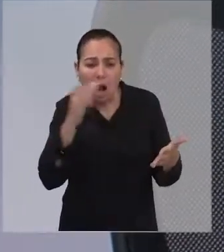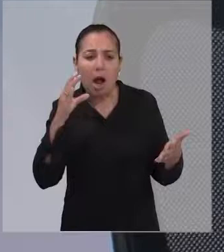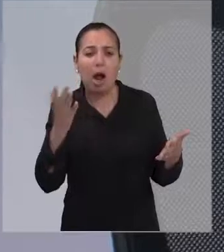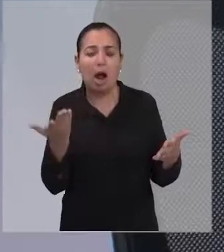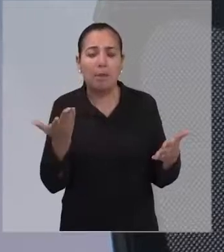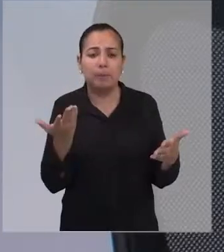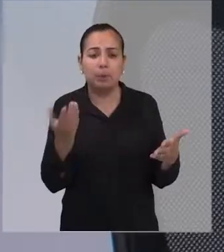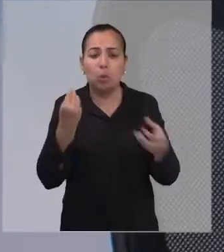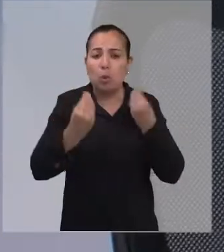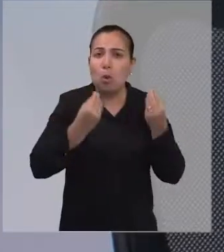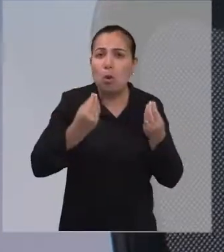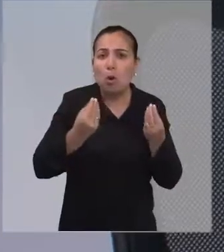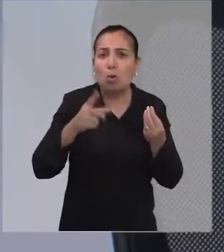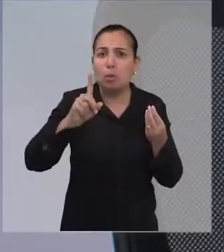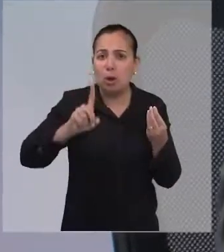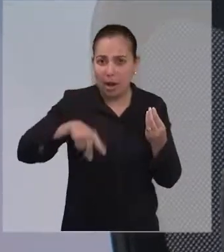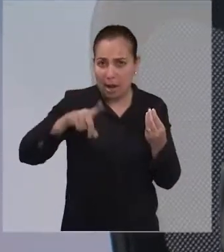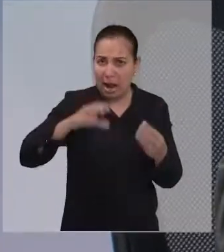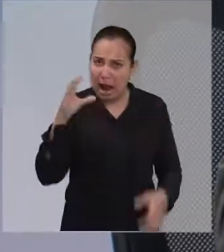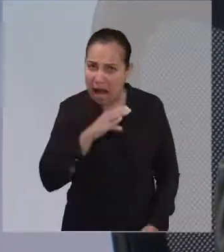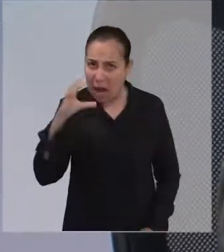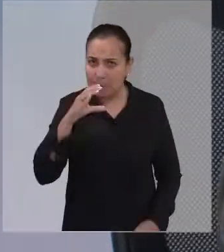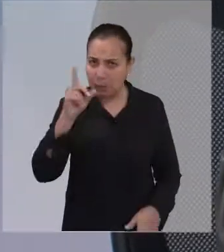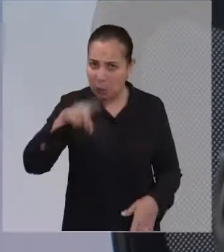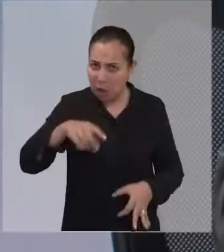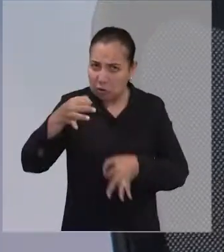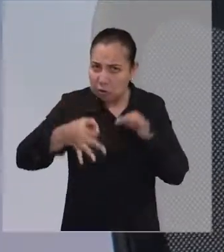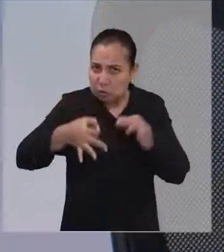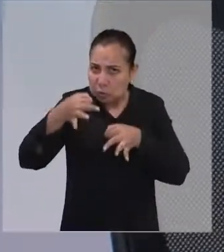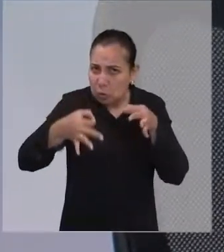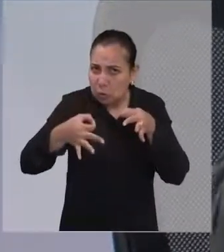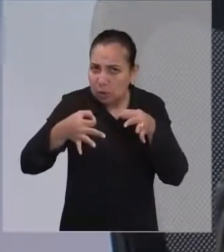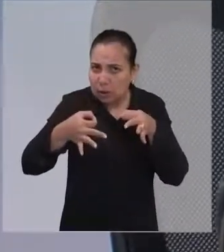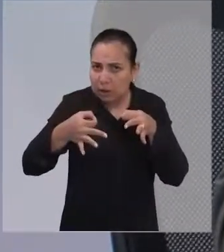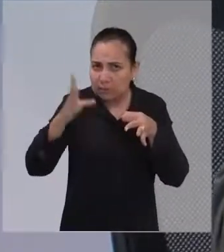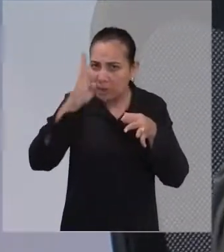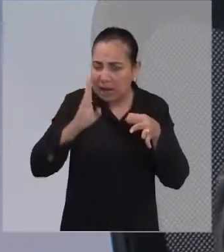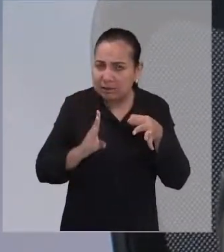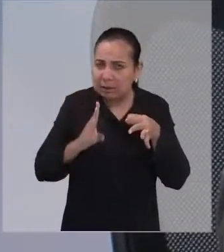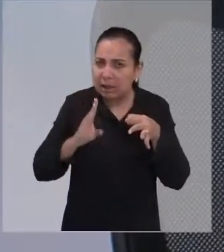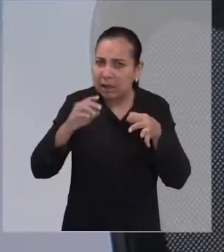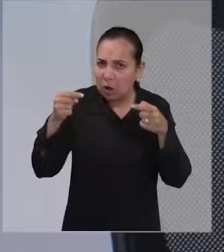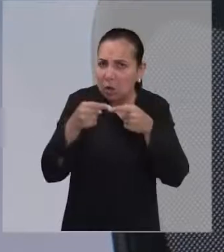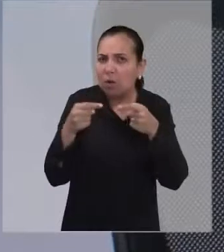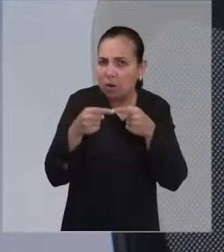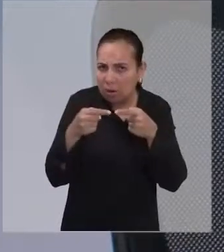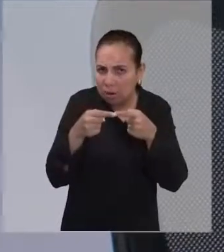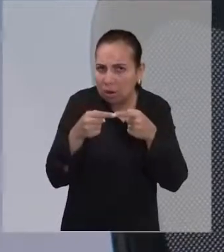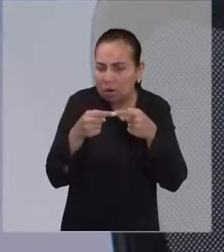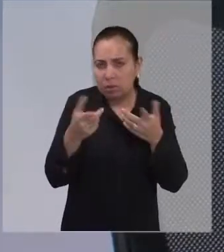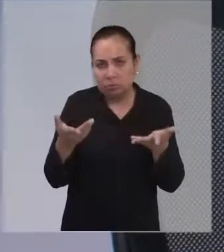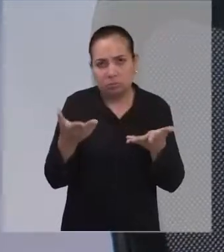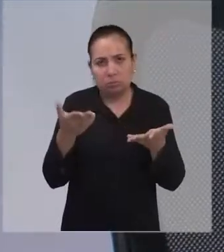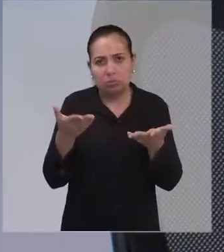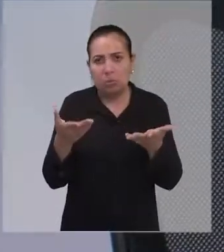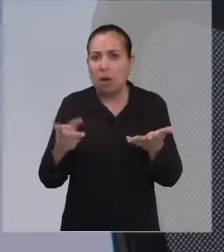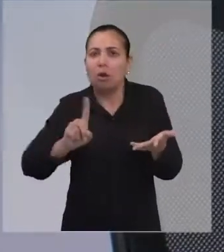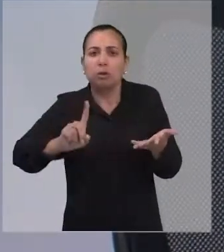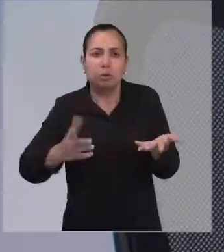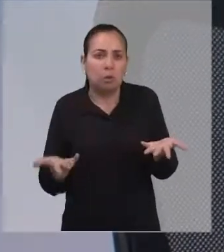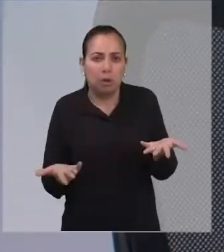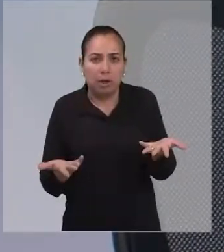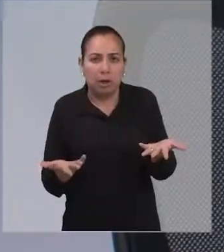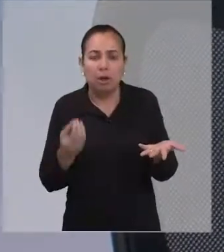não é o caráter da velocidade normal do judiciário brasileiro, né? Assim, uma celeridade impressionante. Quer dizer, outras fases